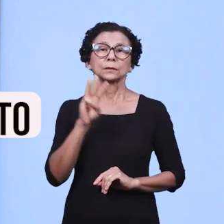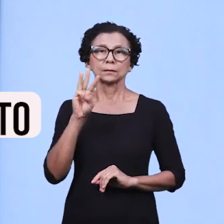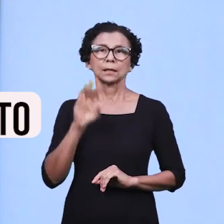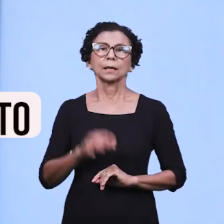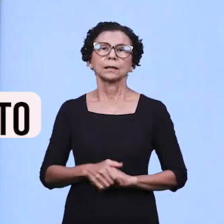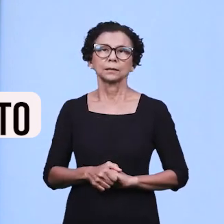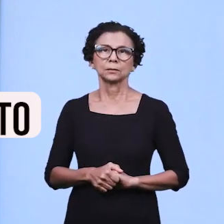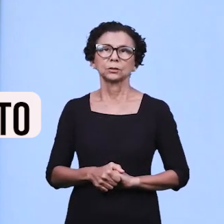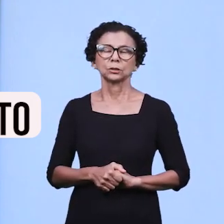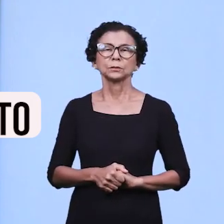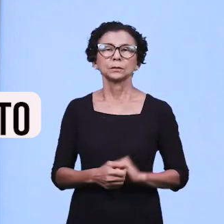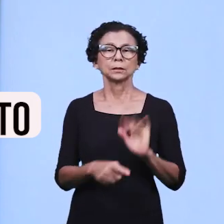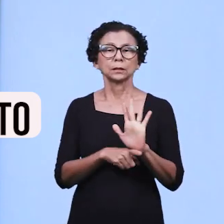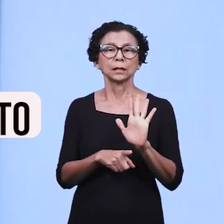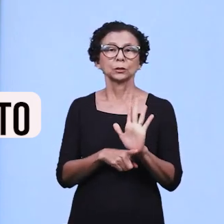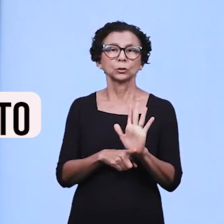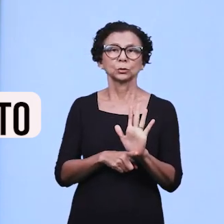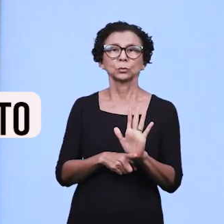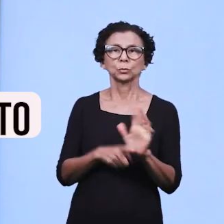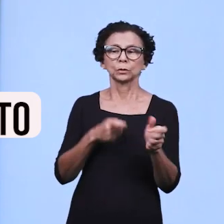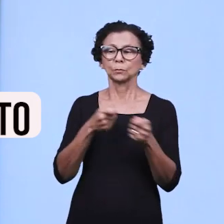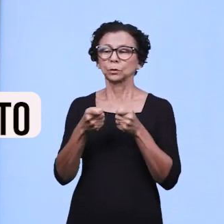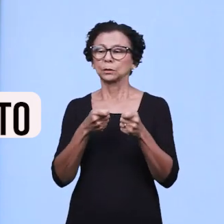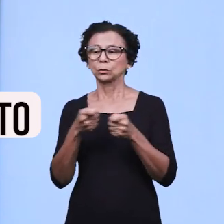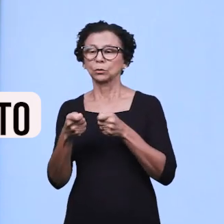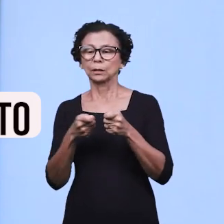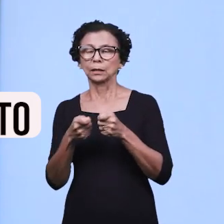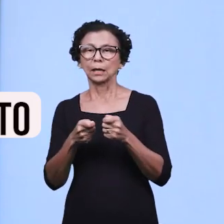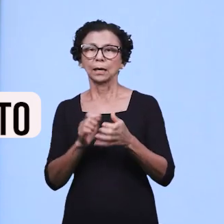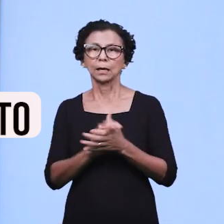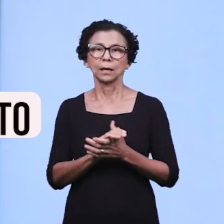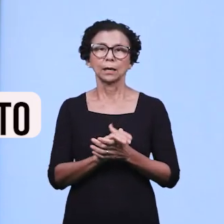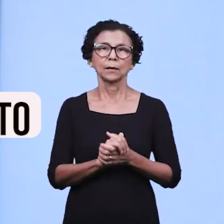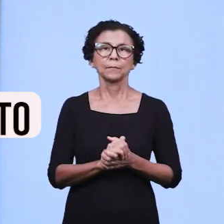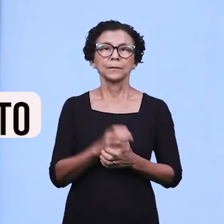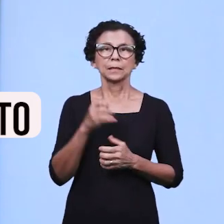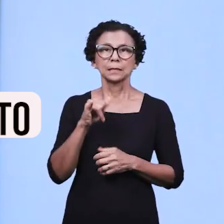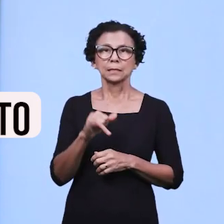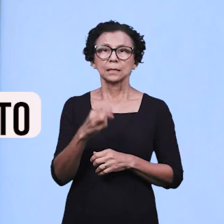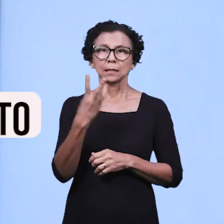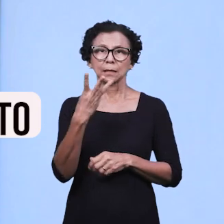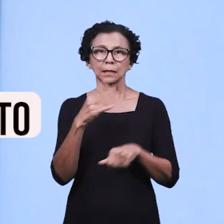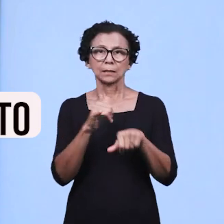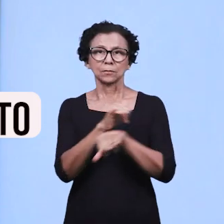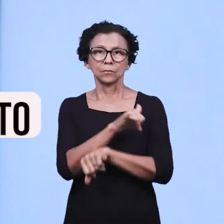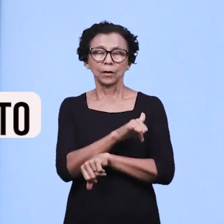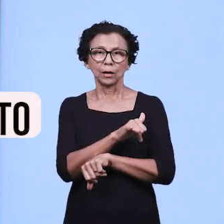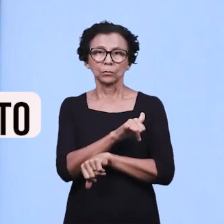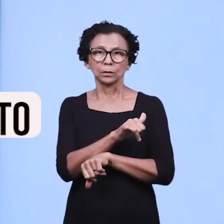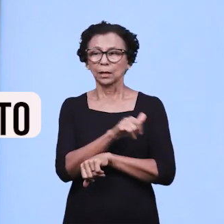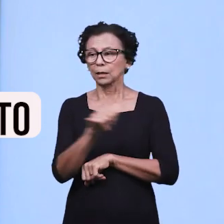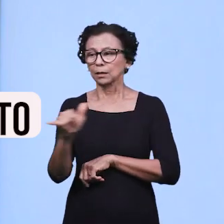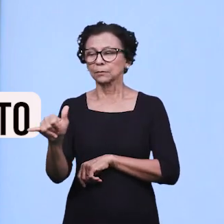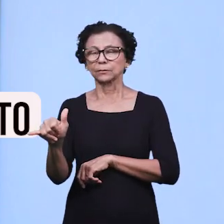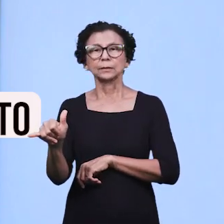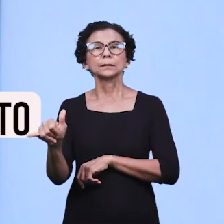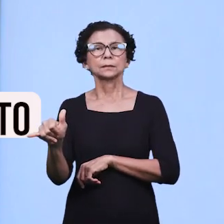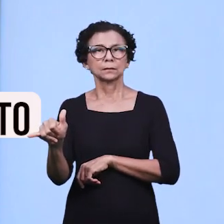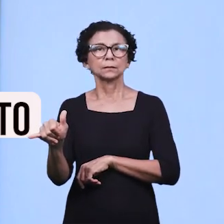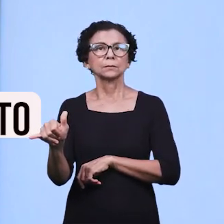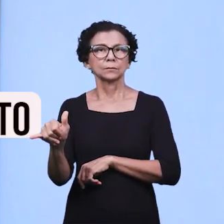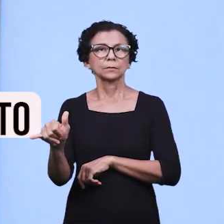a monitorar a frequência. O estudante com 3 ausências, a família já é comunicada. Excelente, hein? E se eu